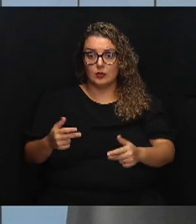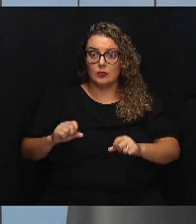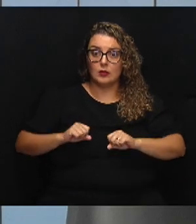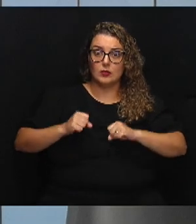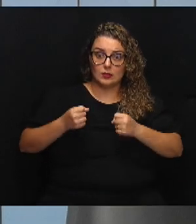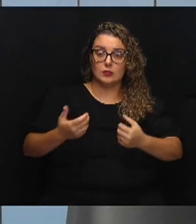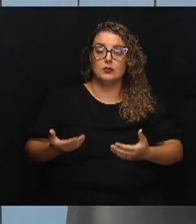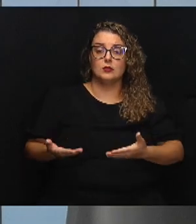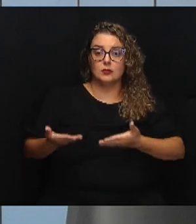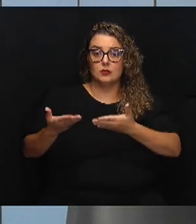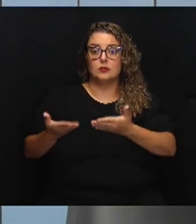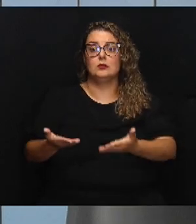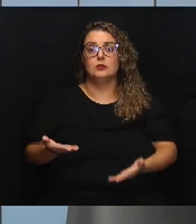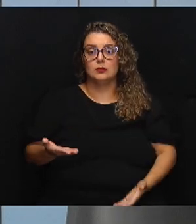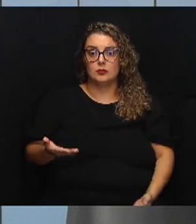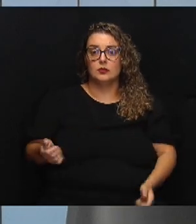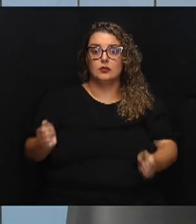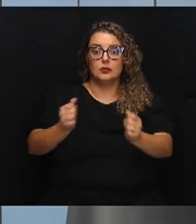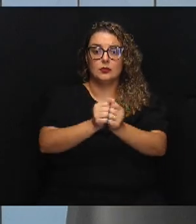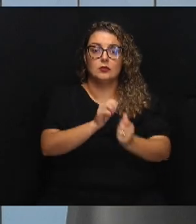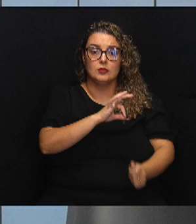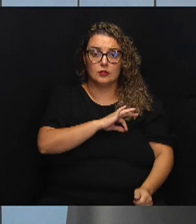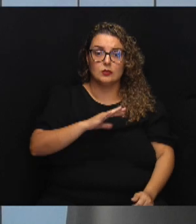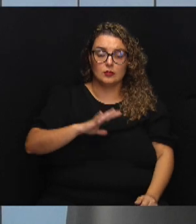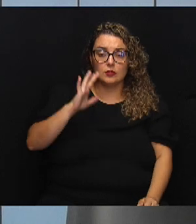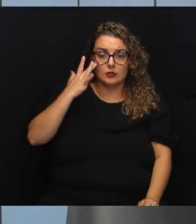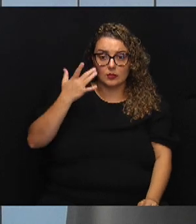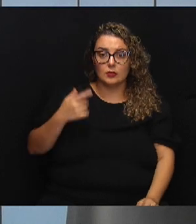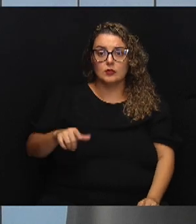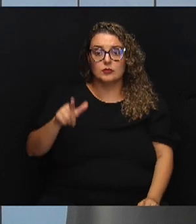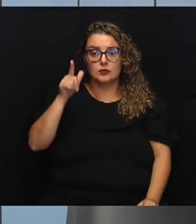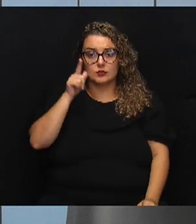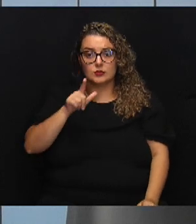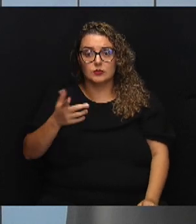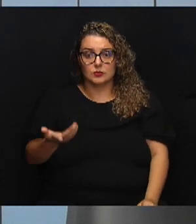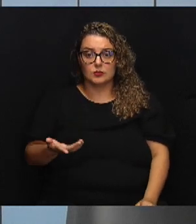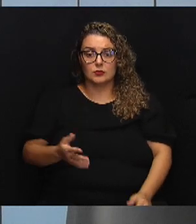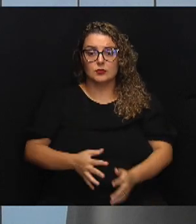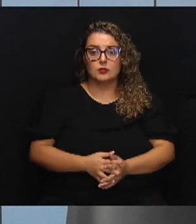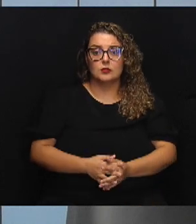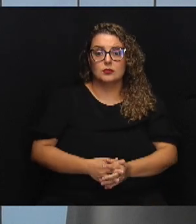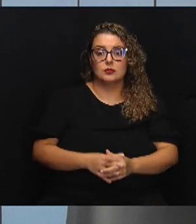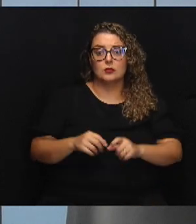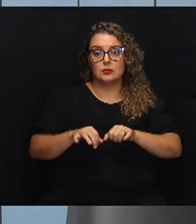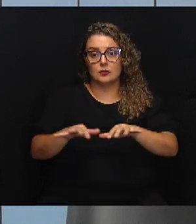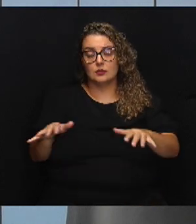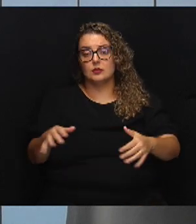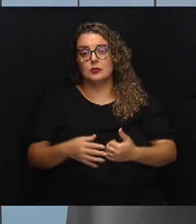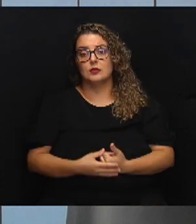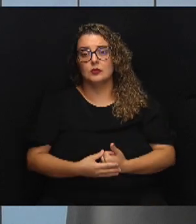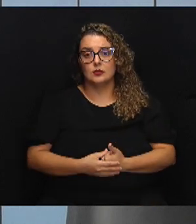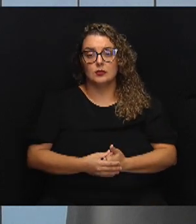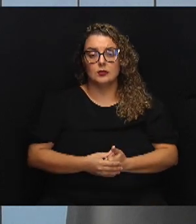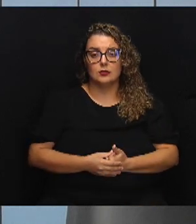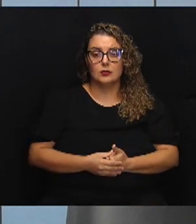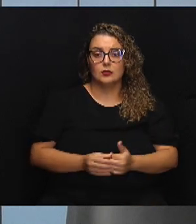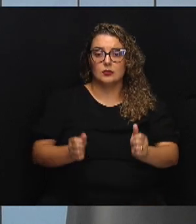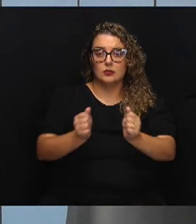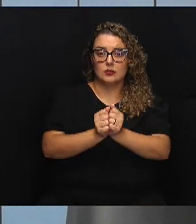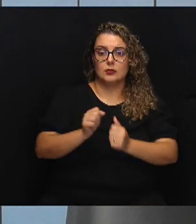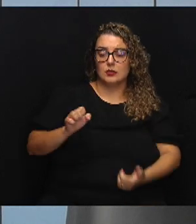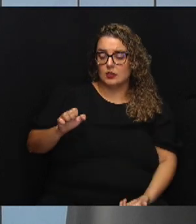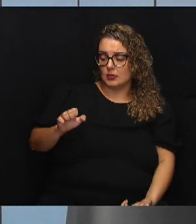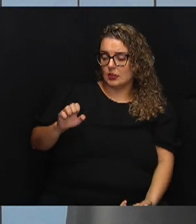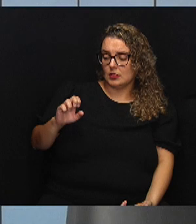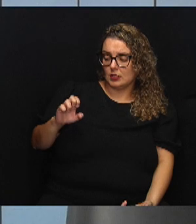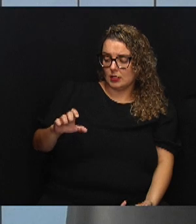lutar e trazer. E junto com a Guarda Municipal, acho que a gente também consegue fazer essa abrangência. Eu estive com a Heloísa, que é do setor